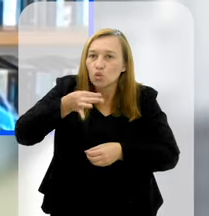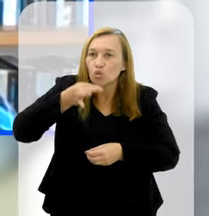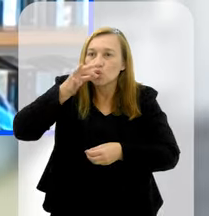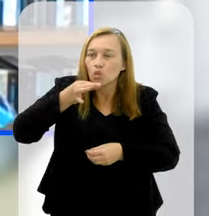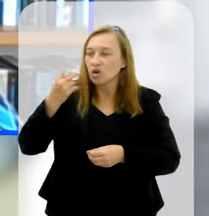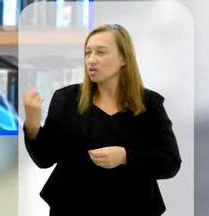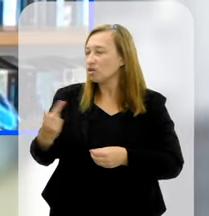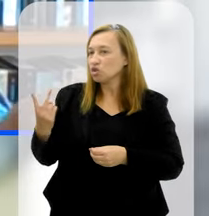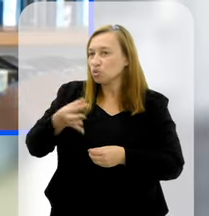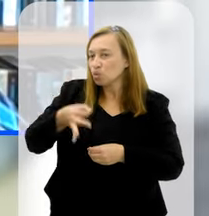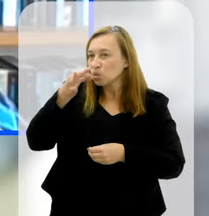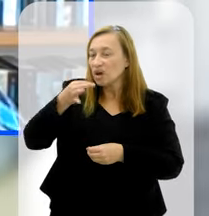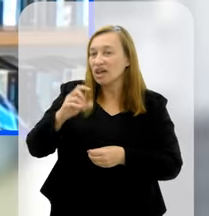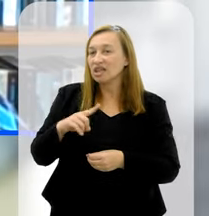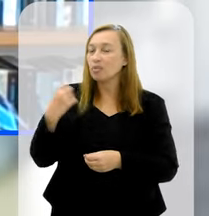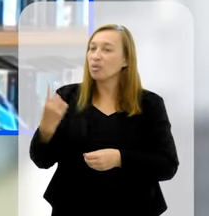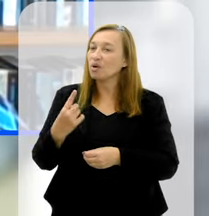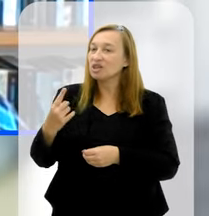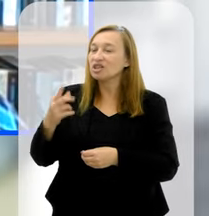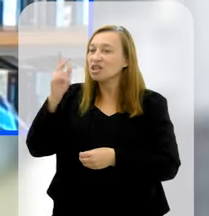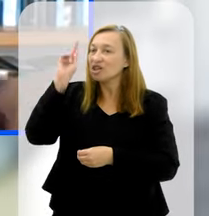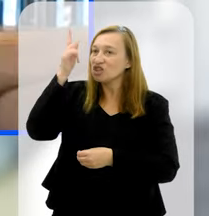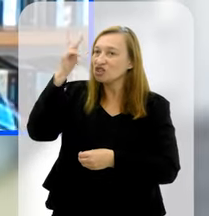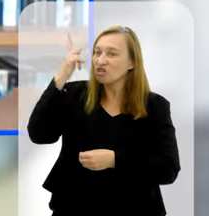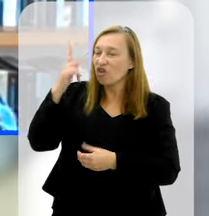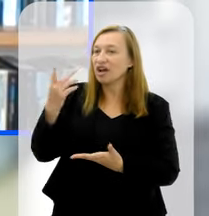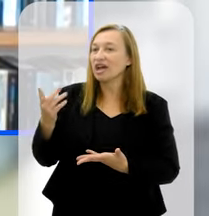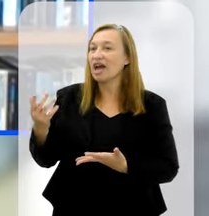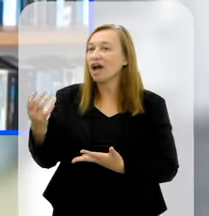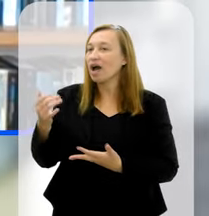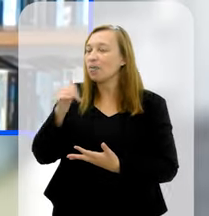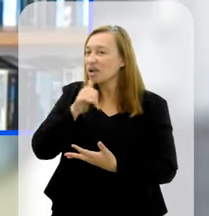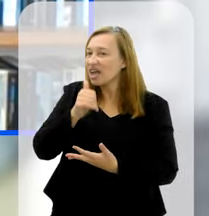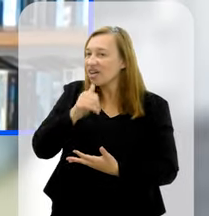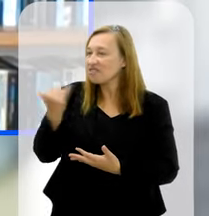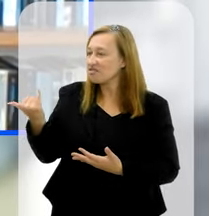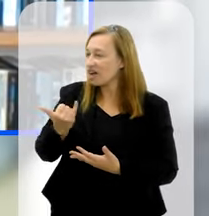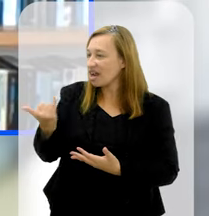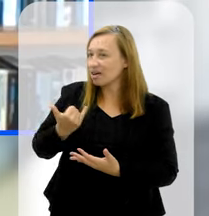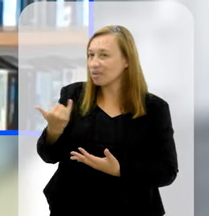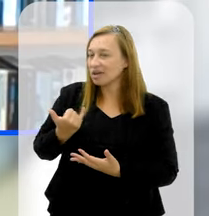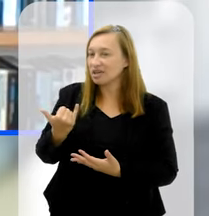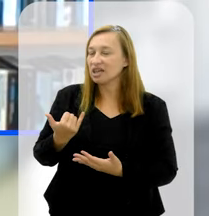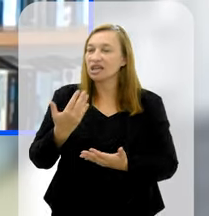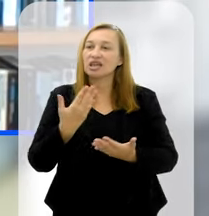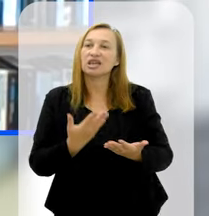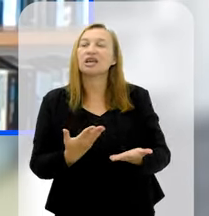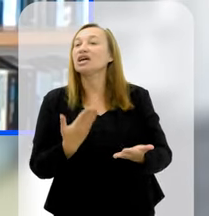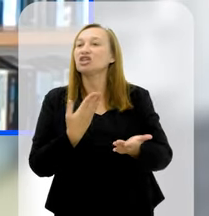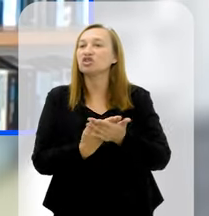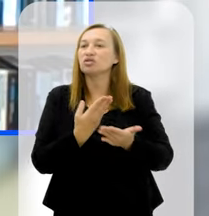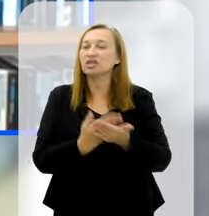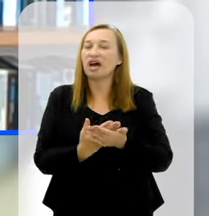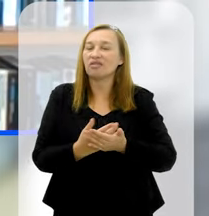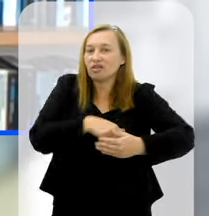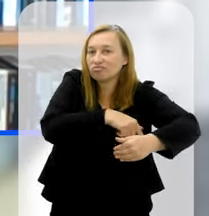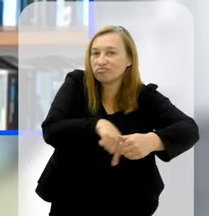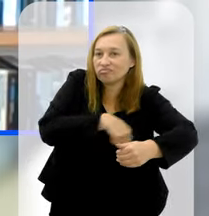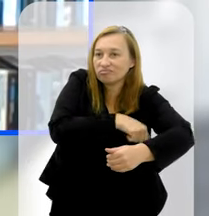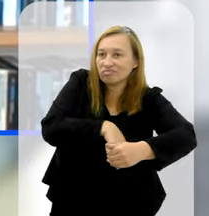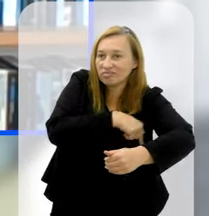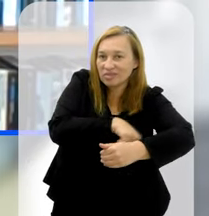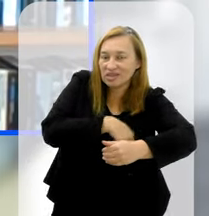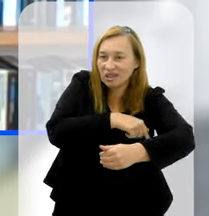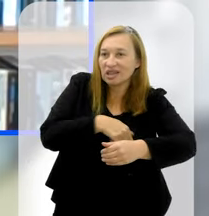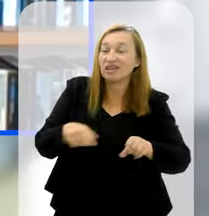fundamentais para a afirmação da curiosidade da autonomia, porque ela dizia para mim que ela fazia aula de gastronomia